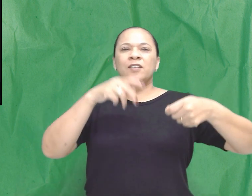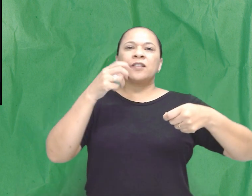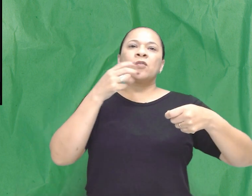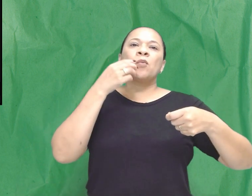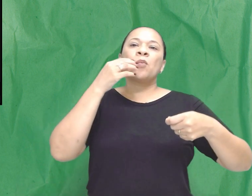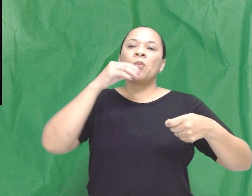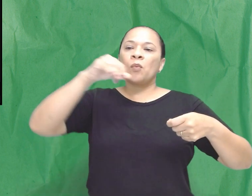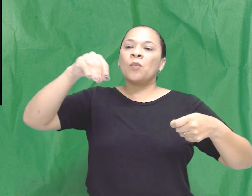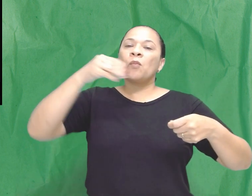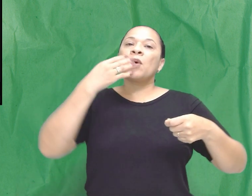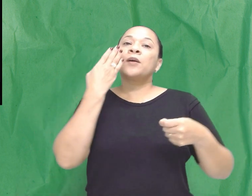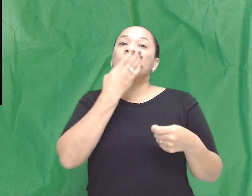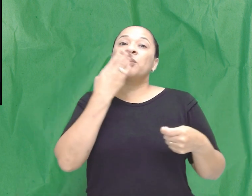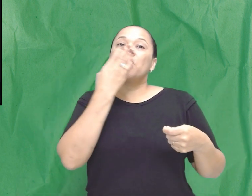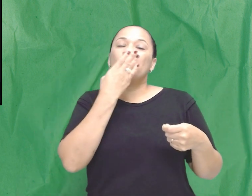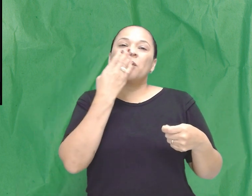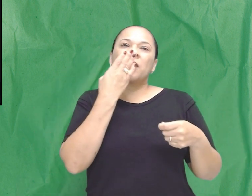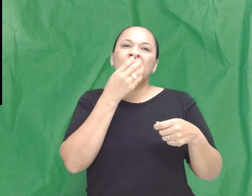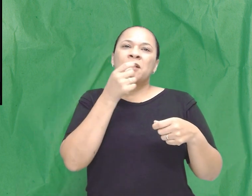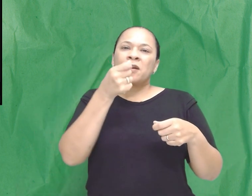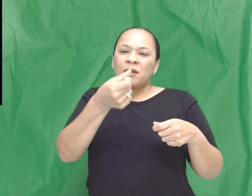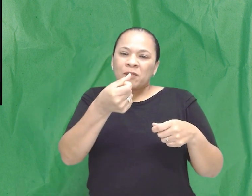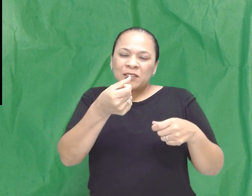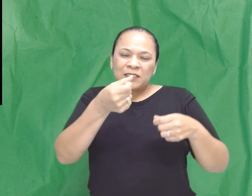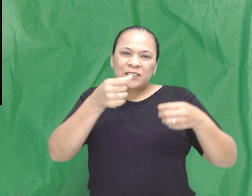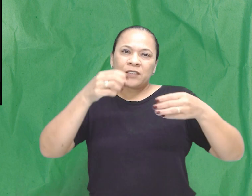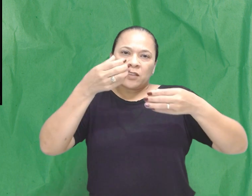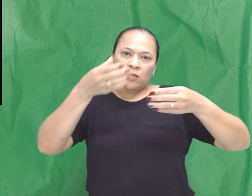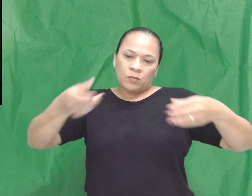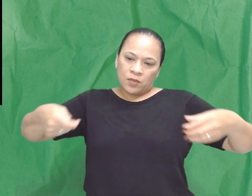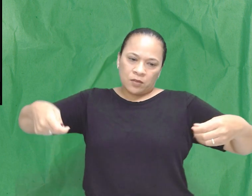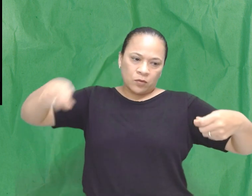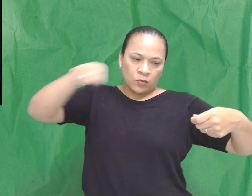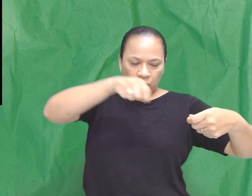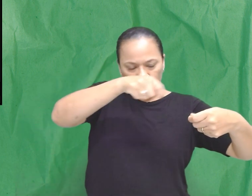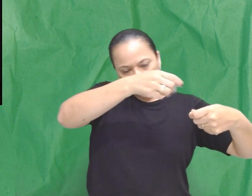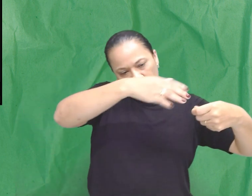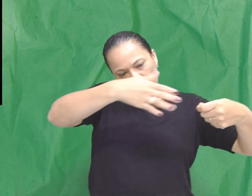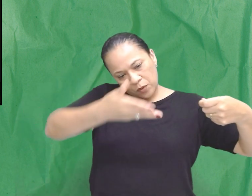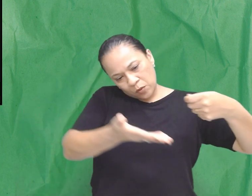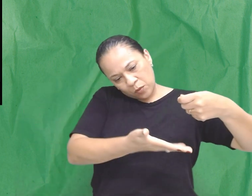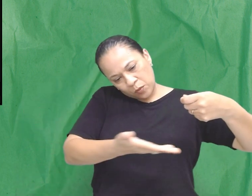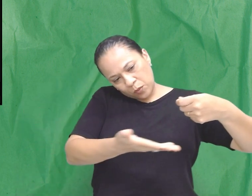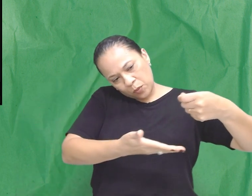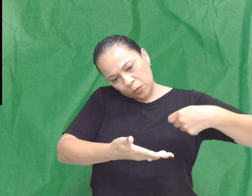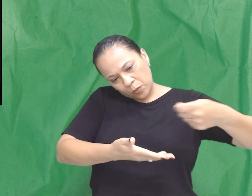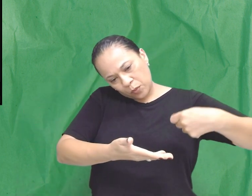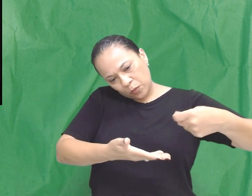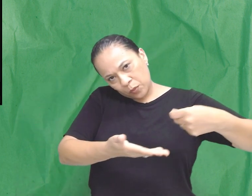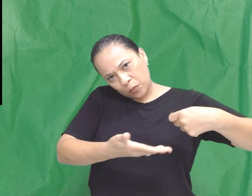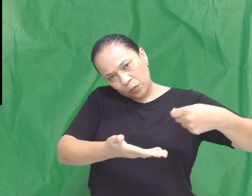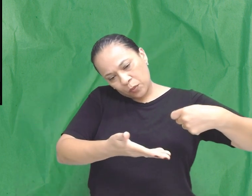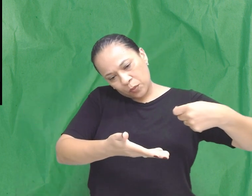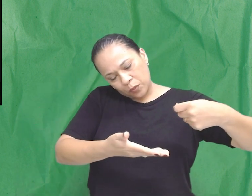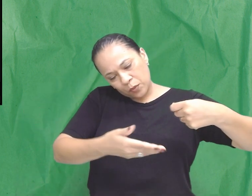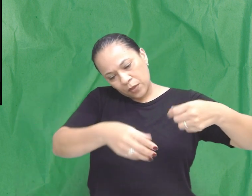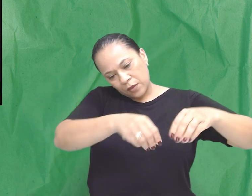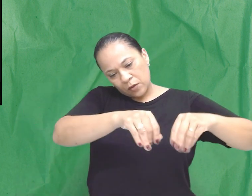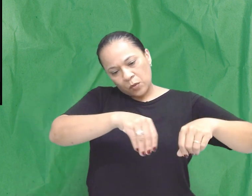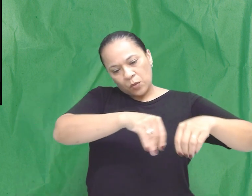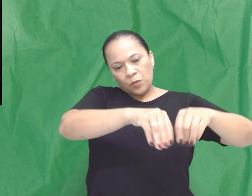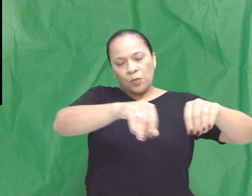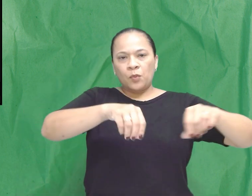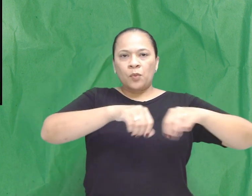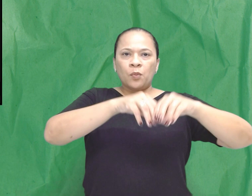prevenir e peneirar todos os ingredientes, né? E o mais importante de tudo é seguir corretamente a receita na ordem que